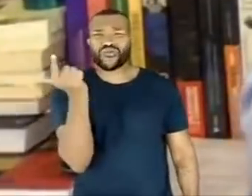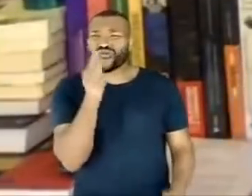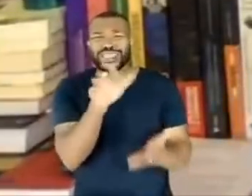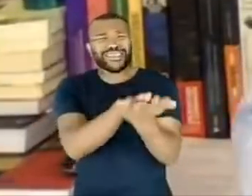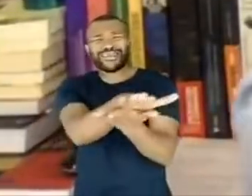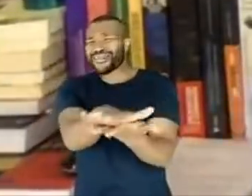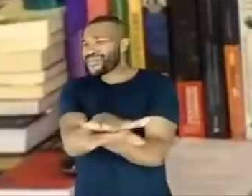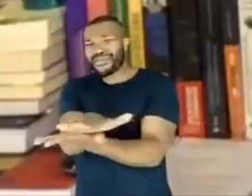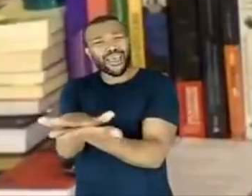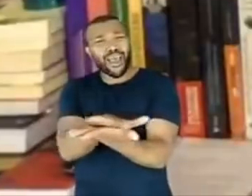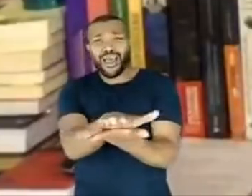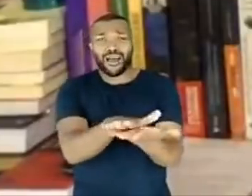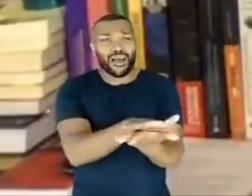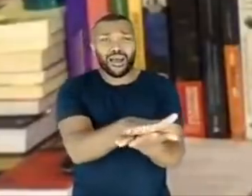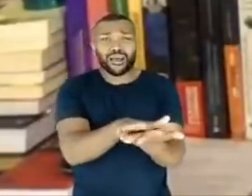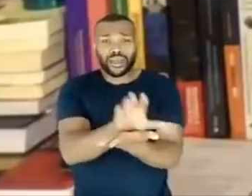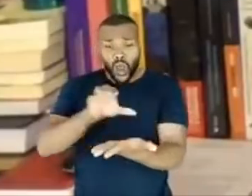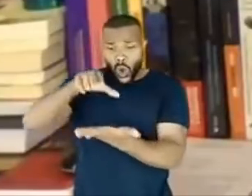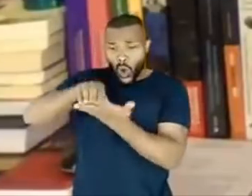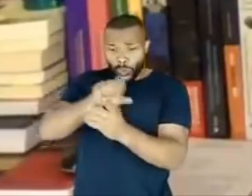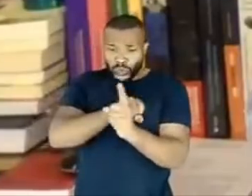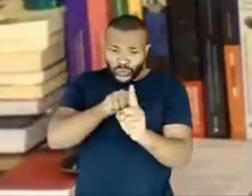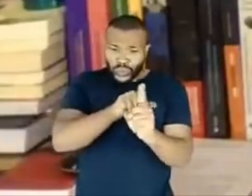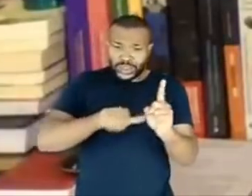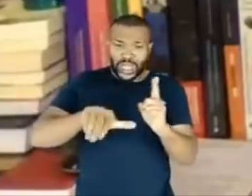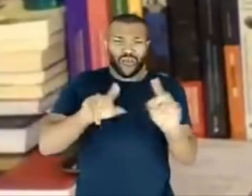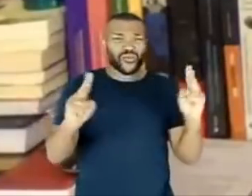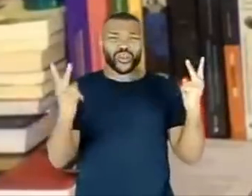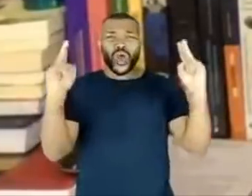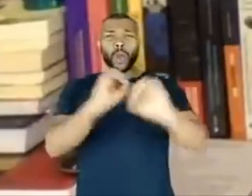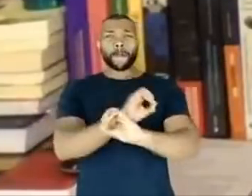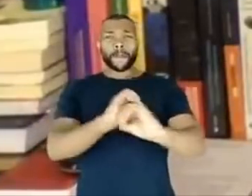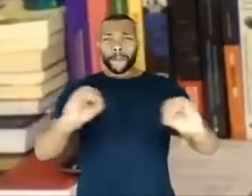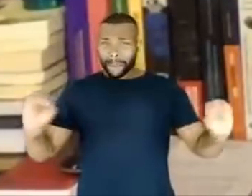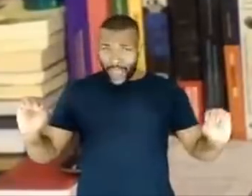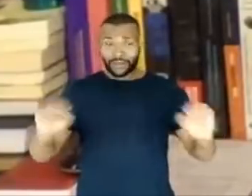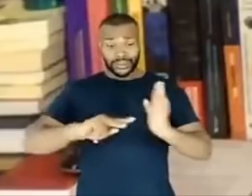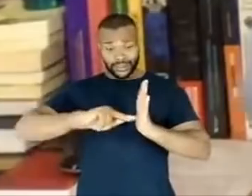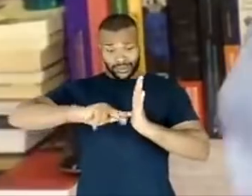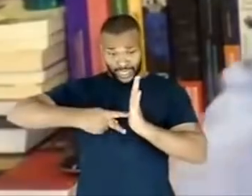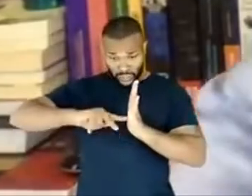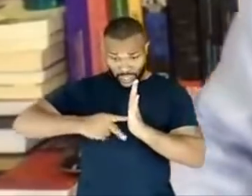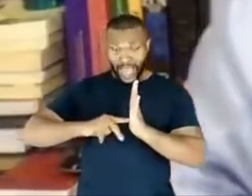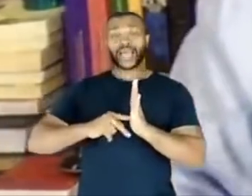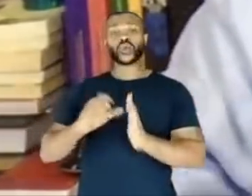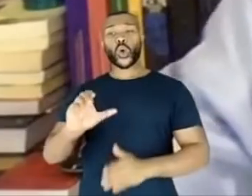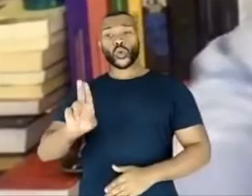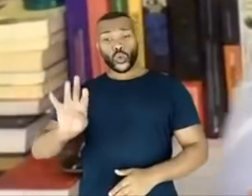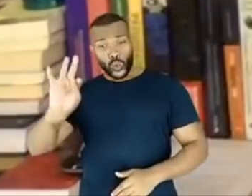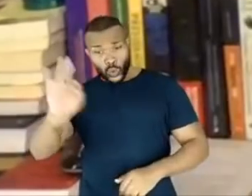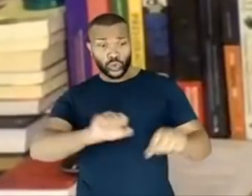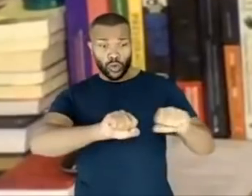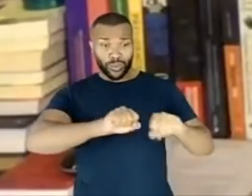qualquer organização social nesse país. Seja para o sindicato, seja para a CUT, seja para o movimento sem terra, seja para o